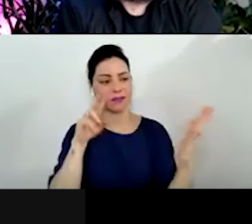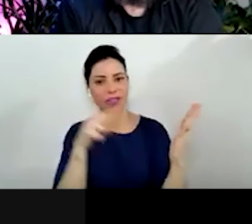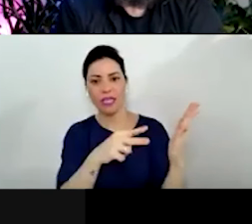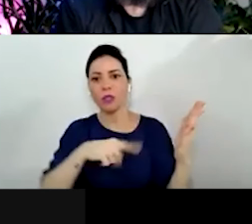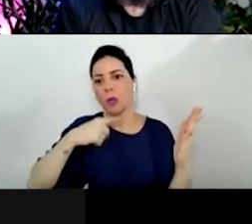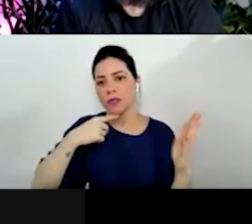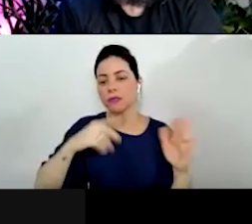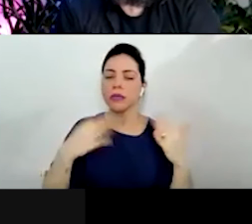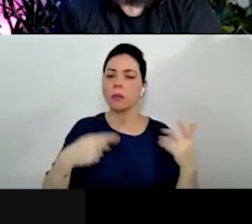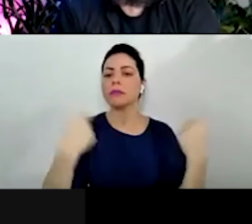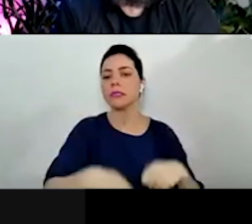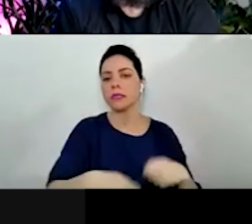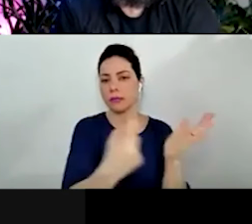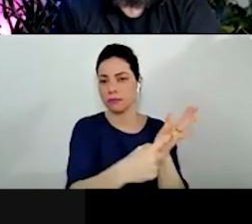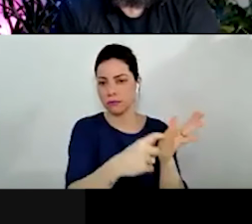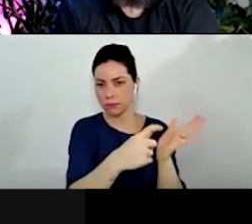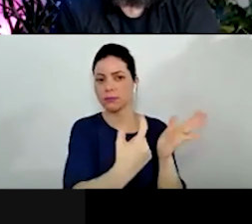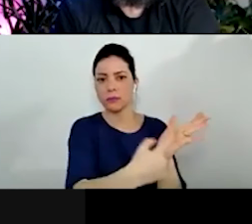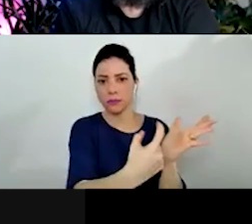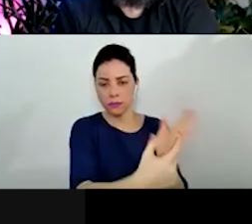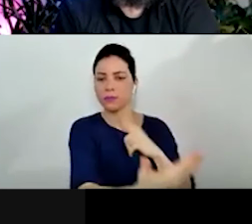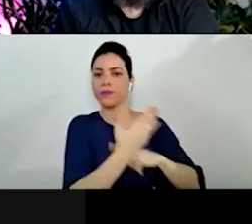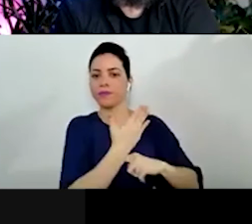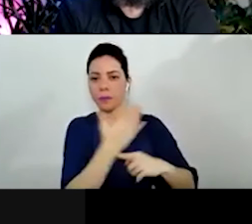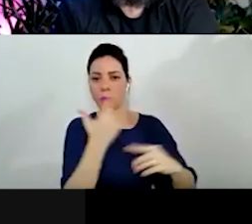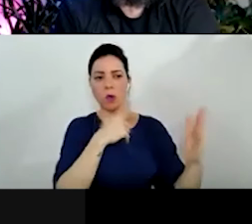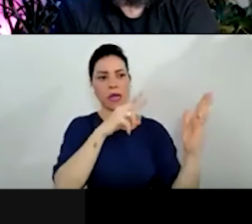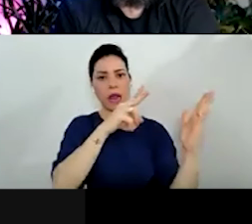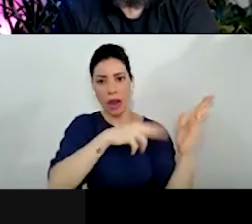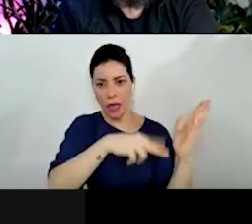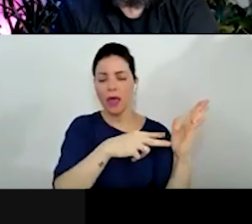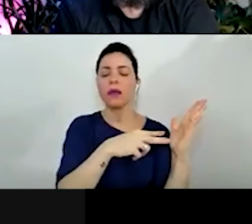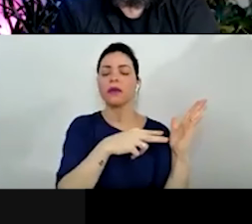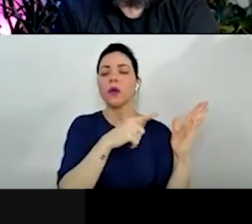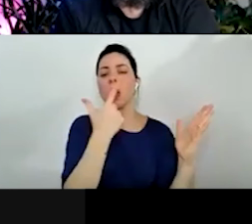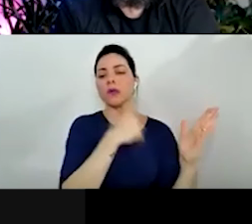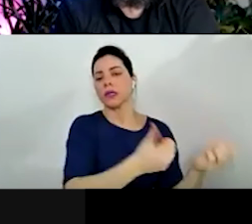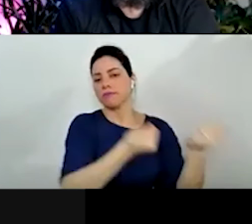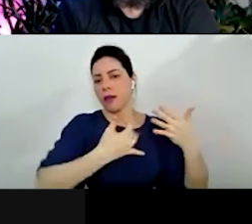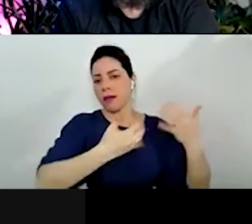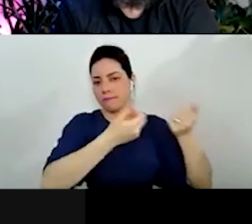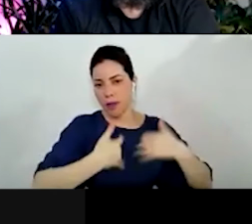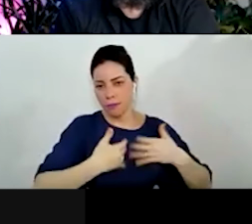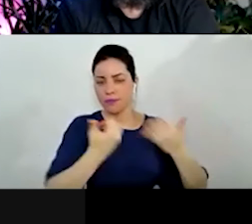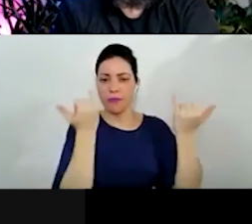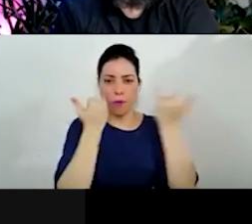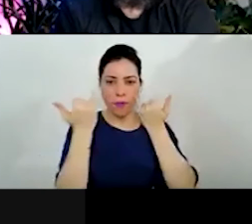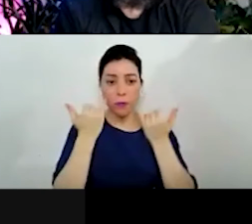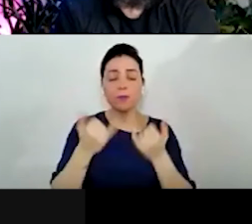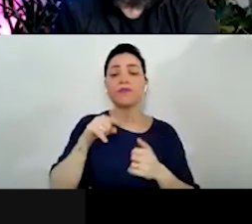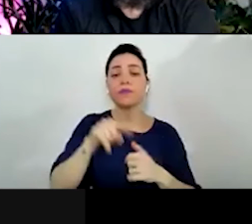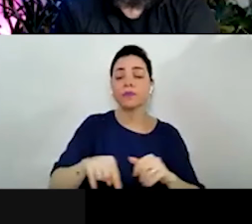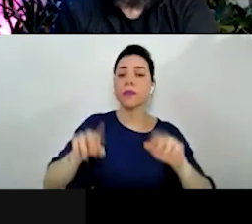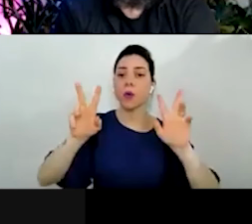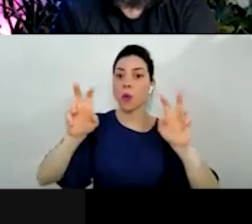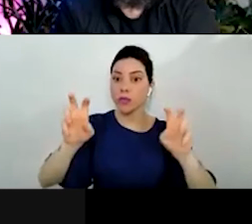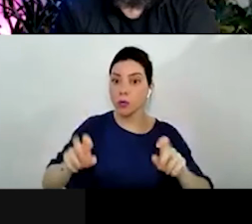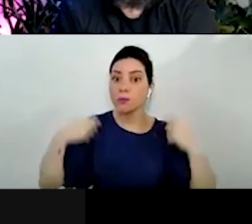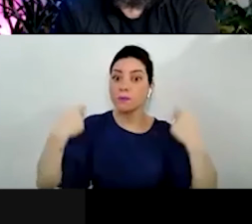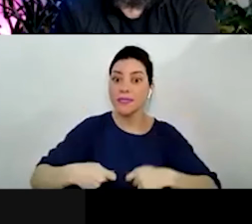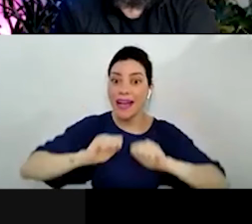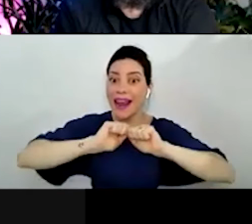Depende o leitor de telas para falar para ele assim for é compreensível conteúdo tem que ser claro e sem dormir idade e esse é o problema